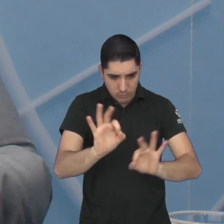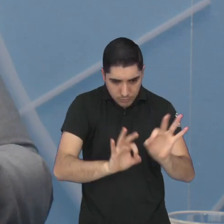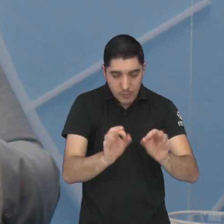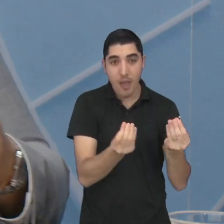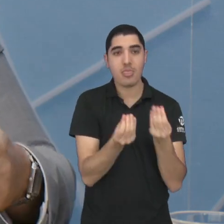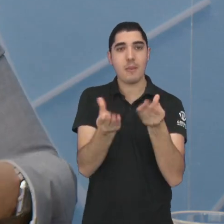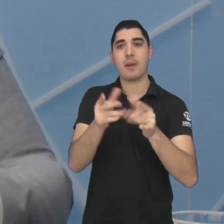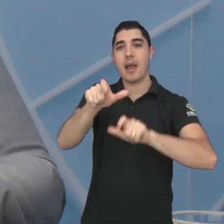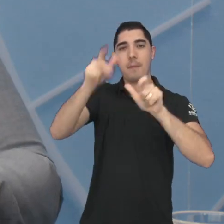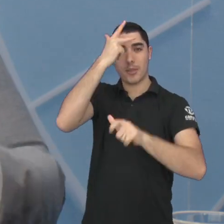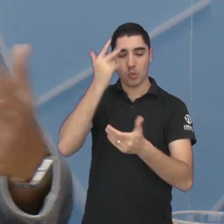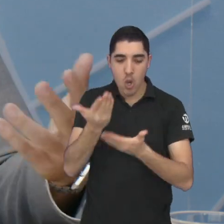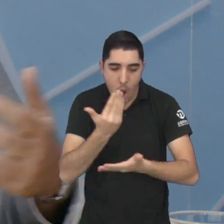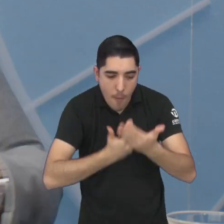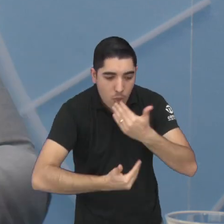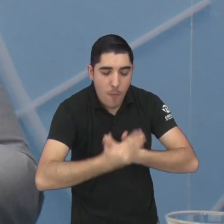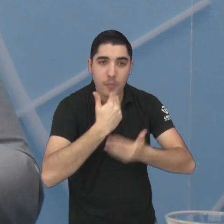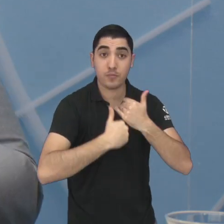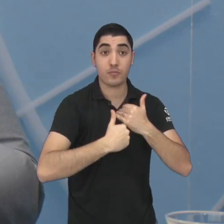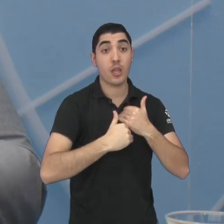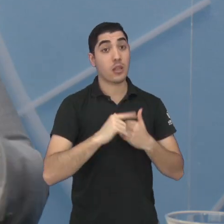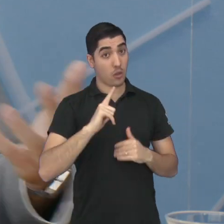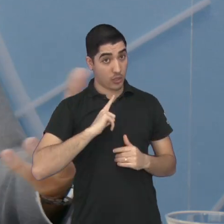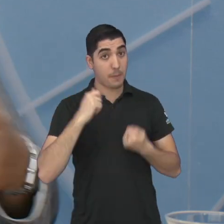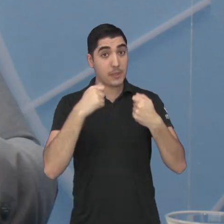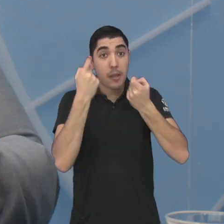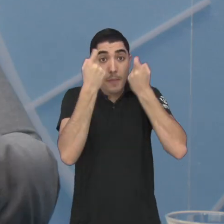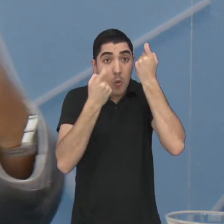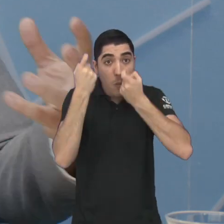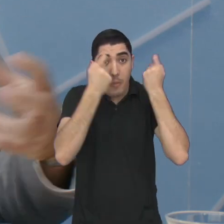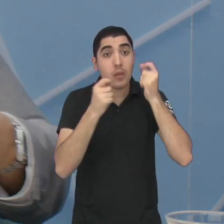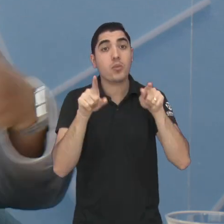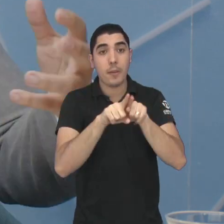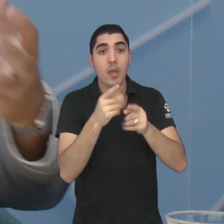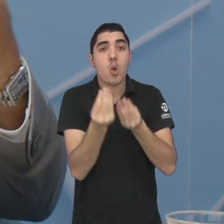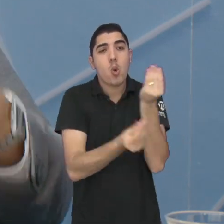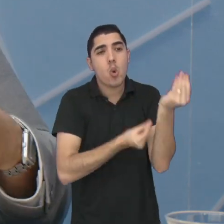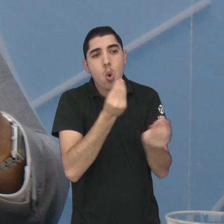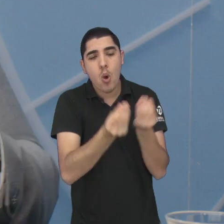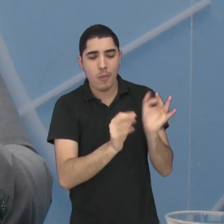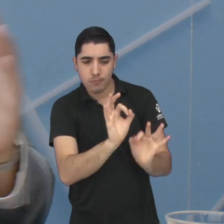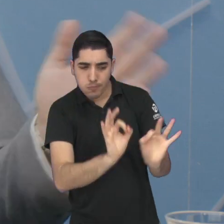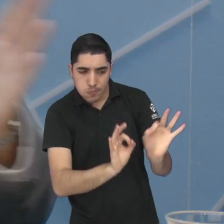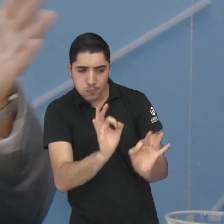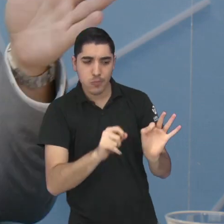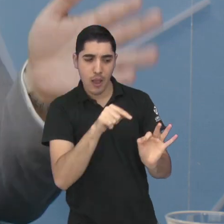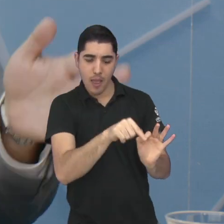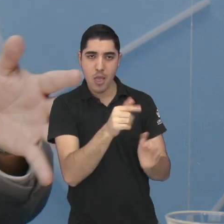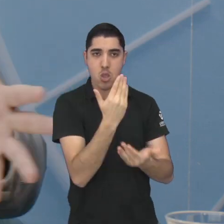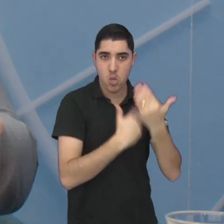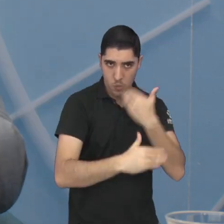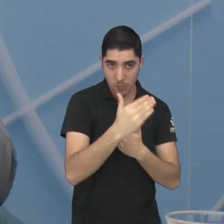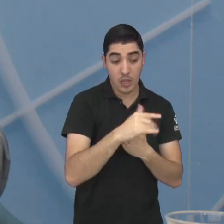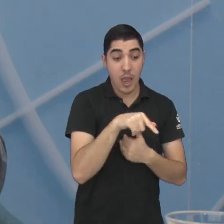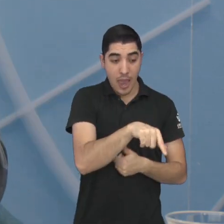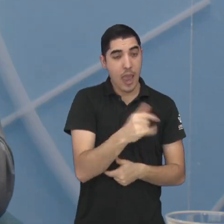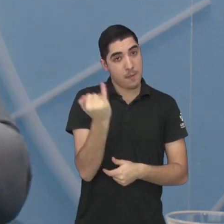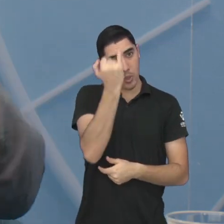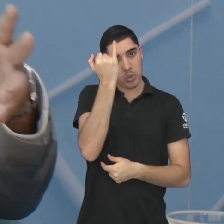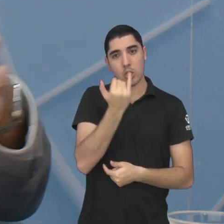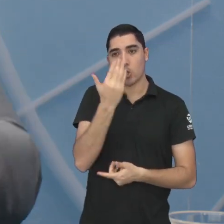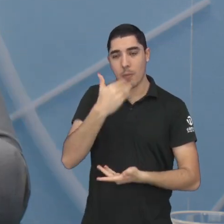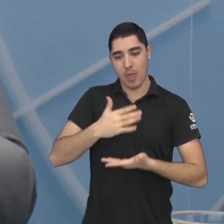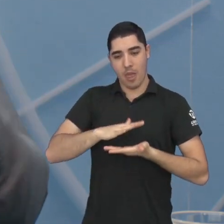que está preocupado mais com a produção. Ele amplia um pouco aquele contexto ambiental com a fome em si, e ele vai analisar todas as etapas do